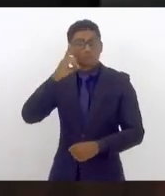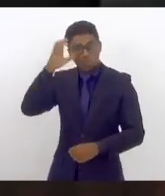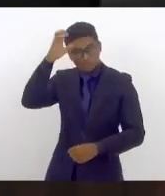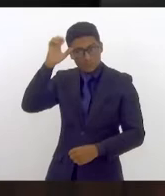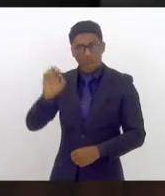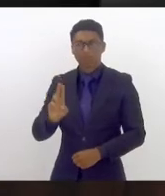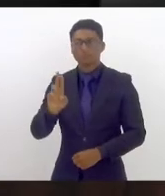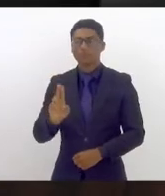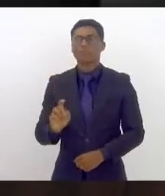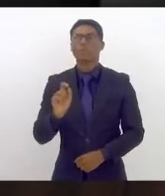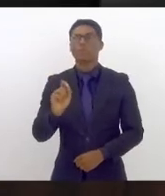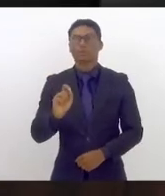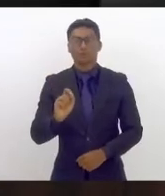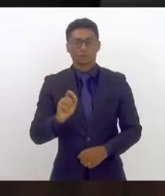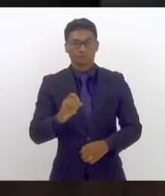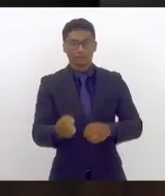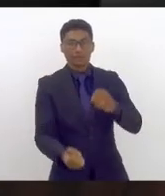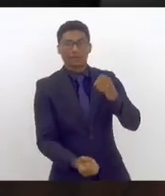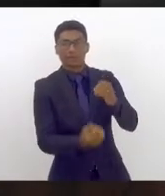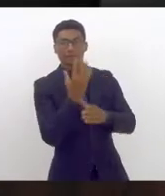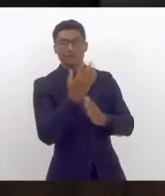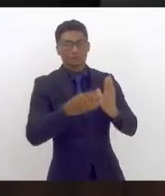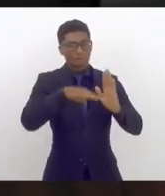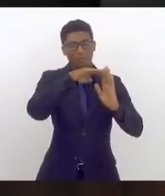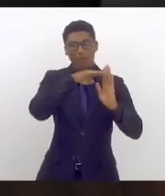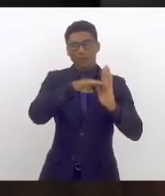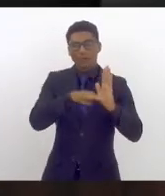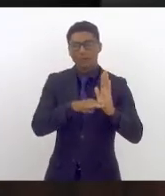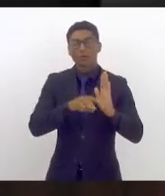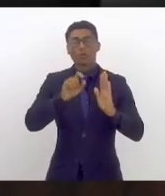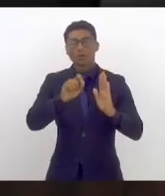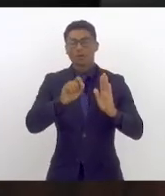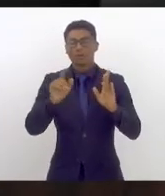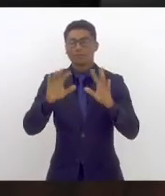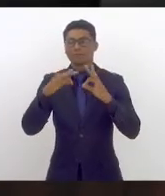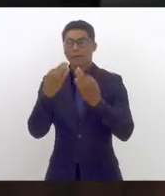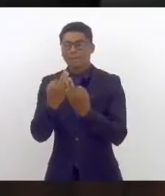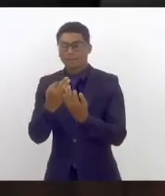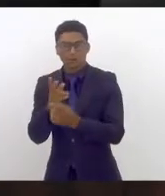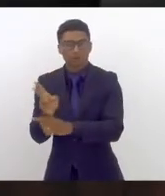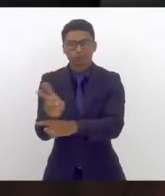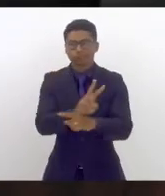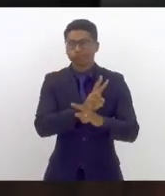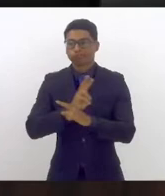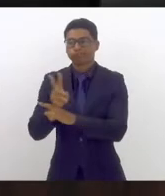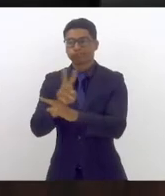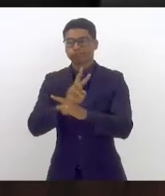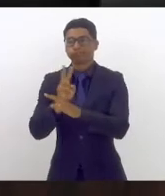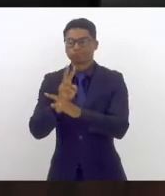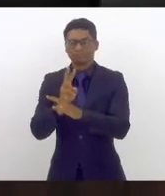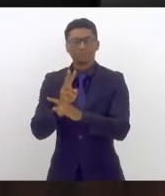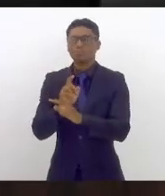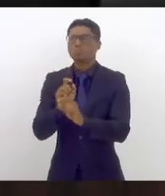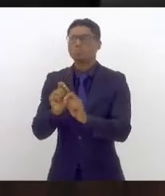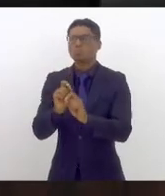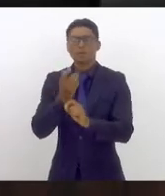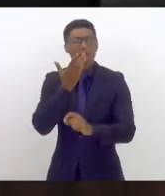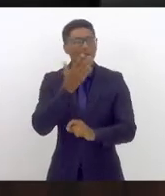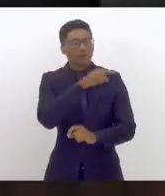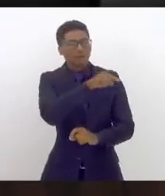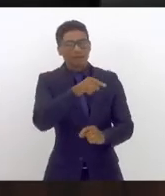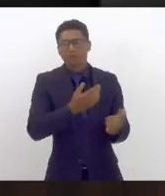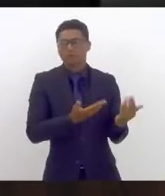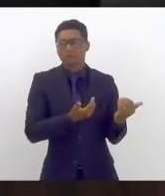dispõe sobre a criação do programa de guarda subsidiada destinada a família extensa ou ampliada de crianças e adolescentes